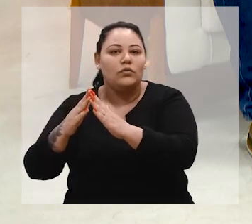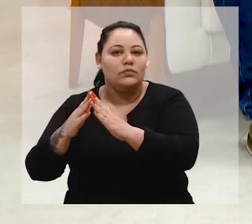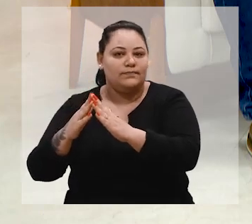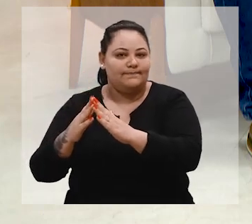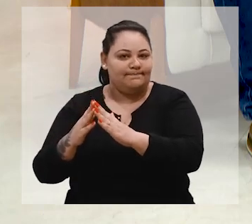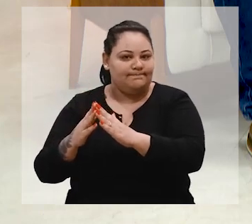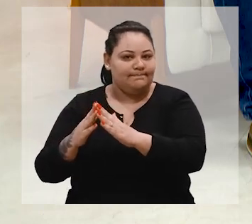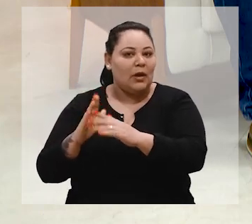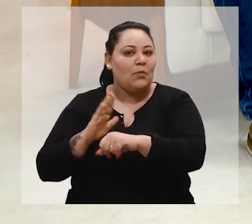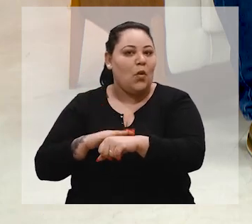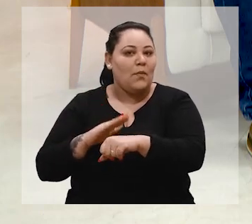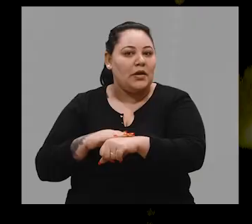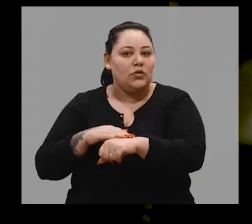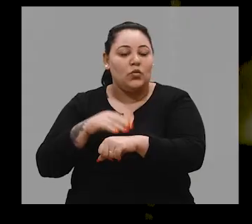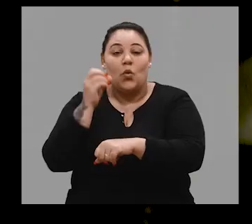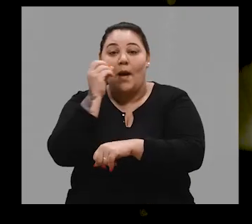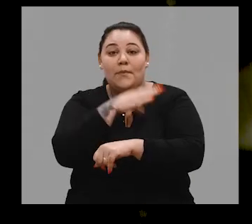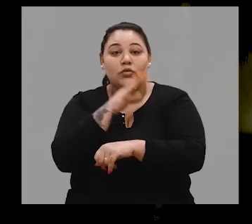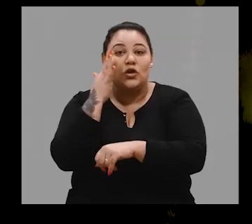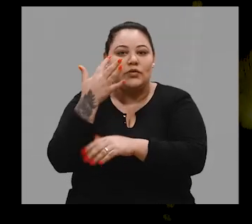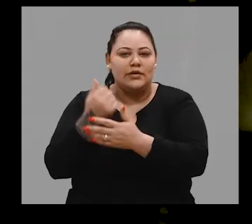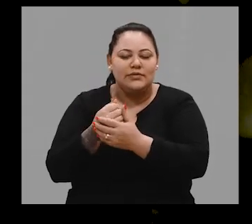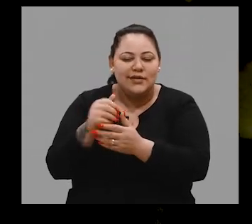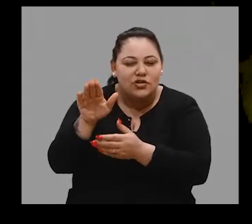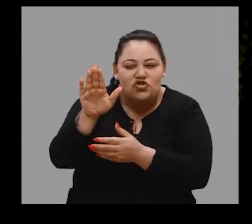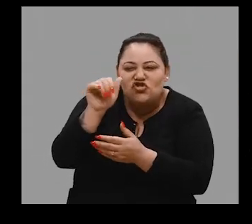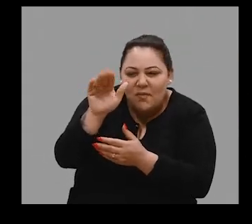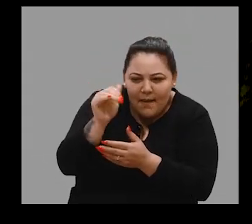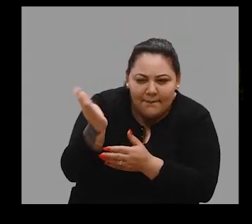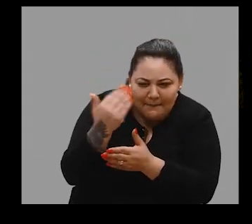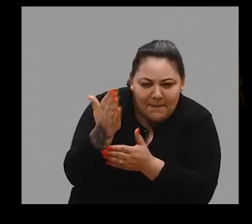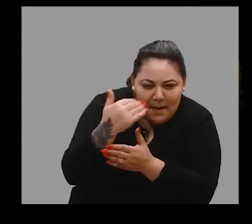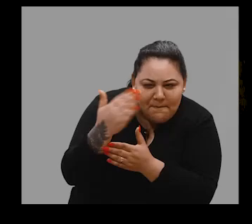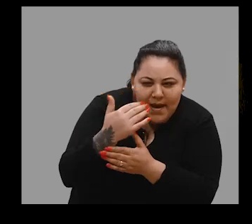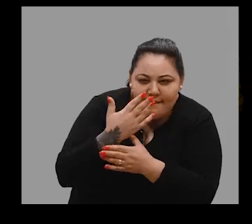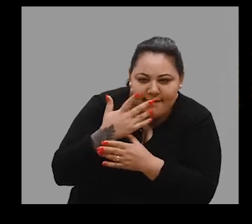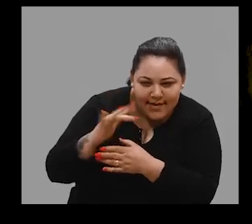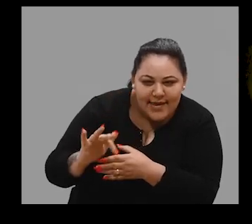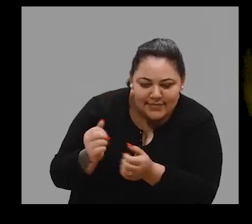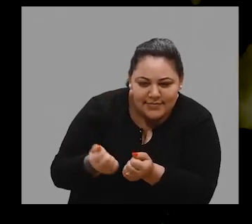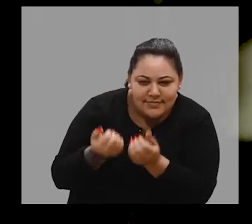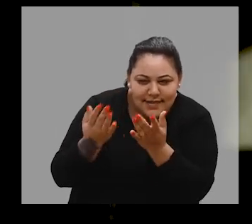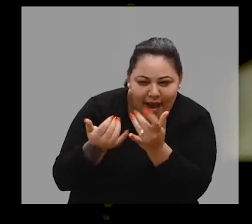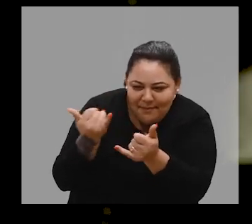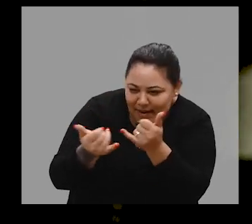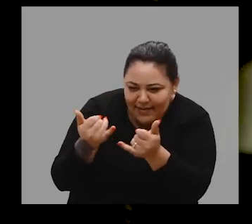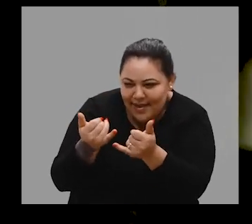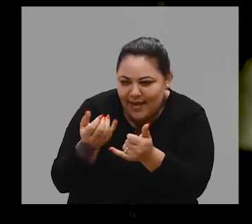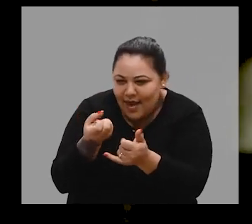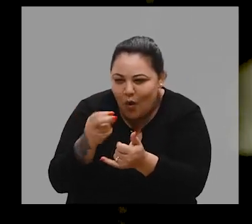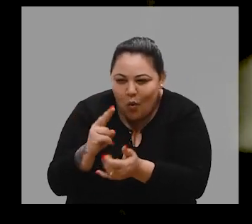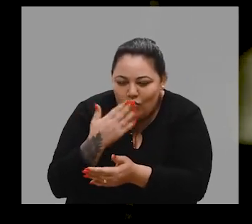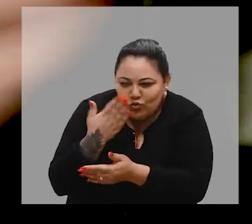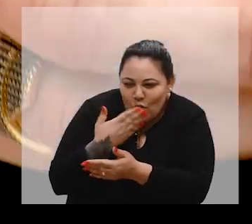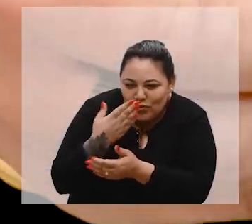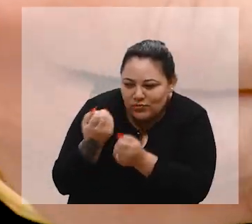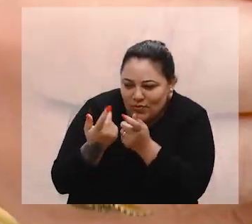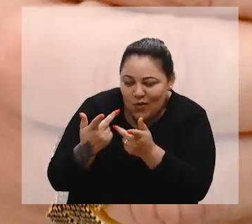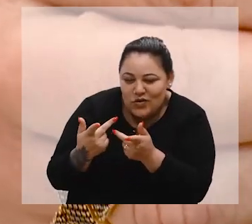situações onde um abusador age. Ele chama a criança para uma situação, oferecendo algo que ela